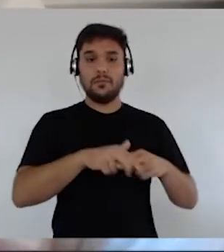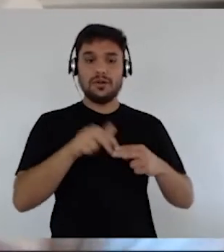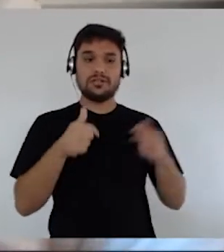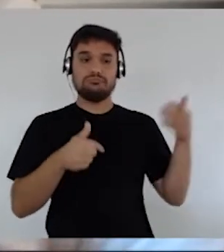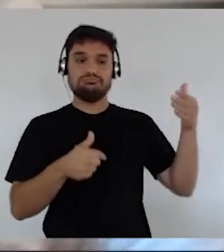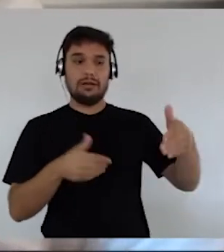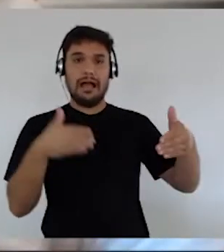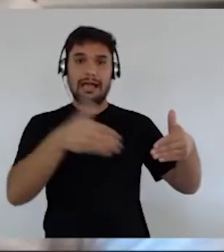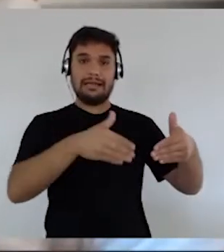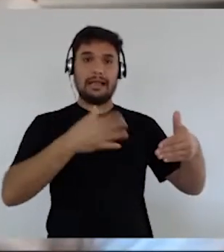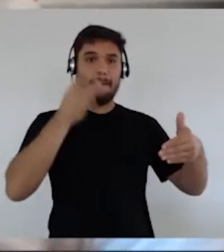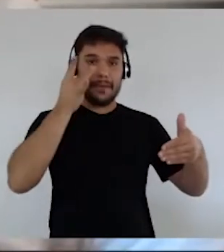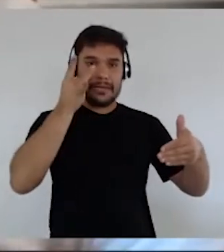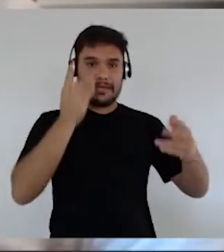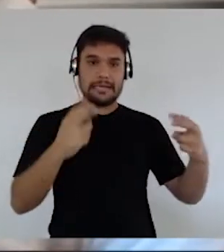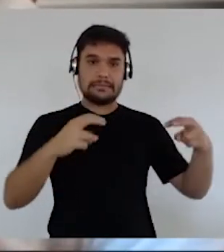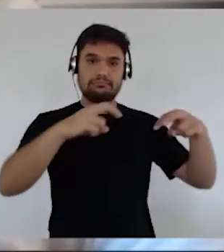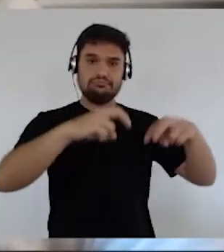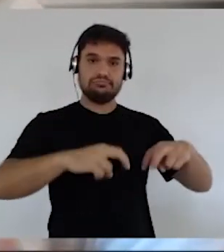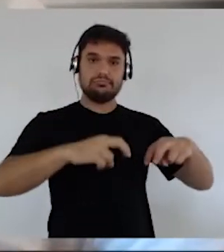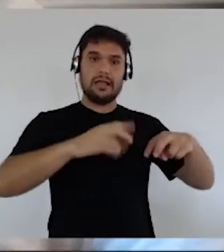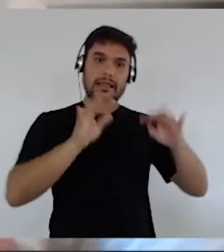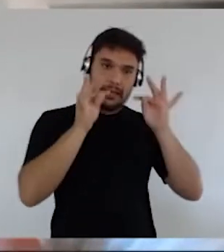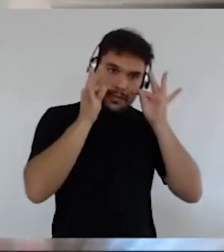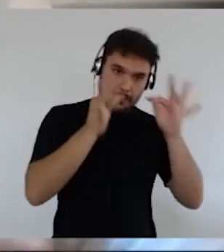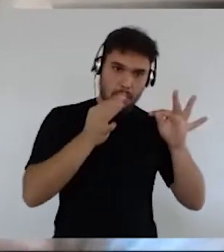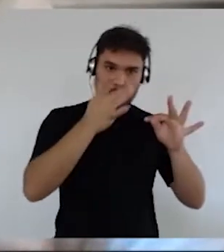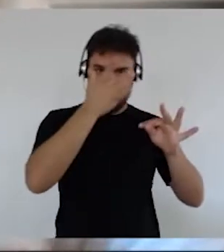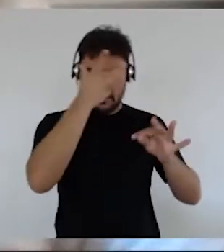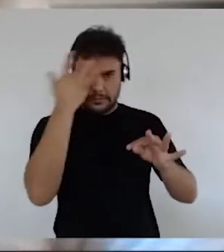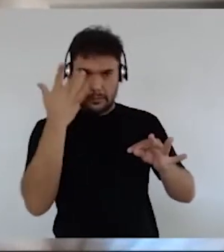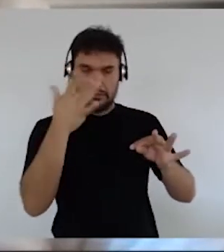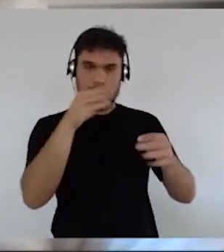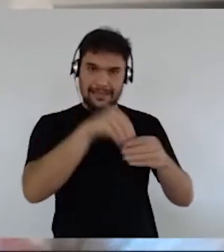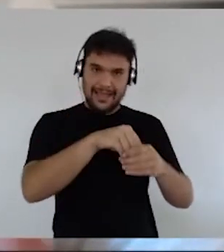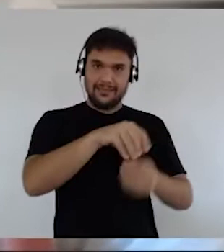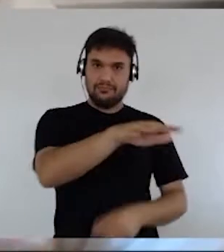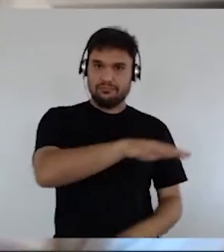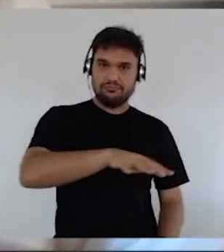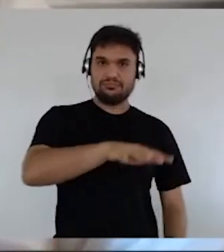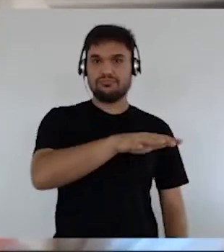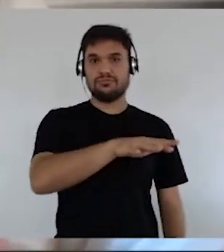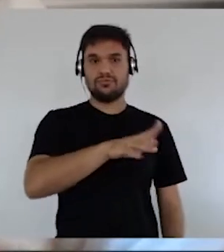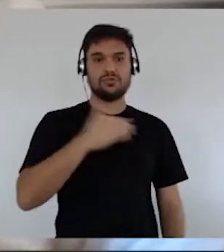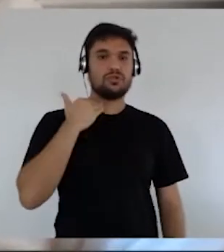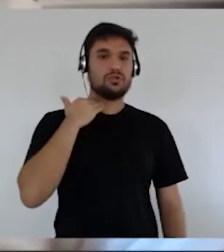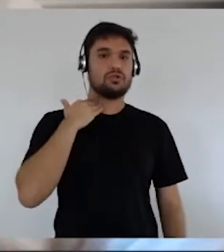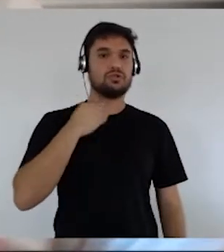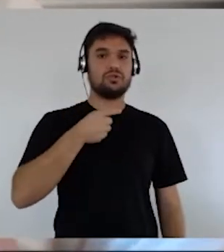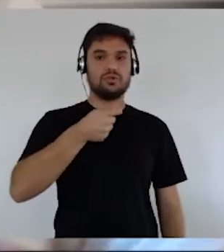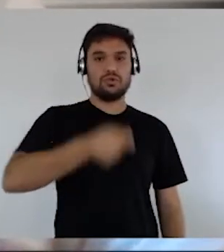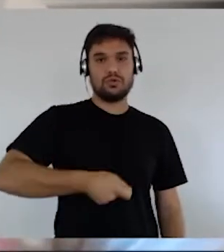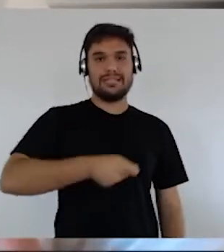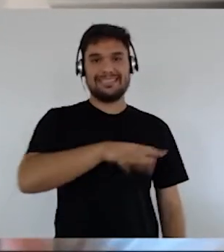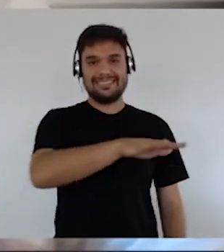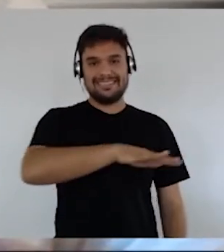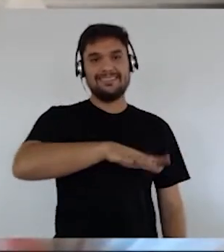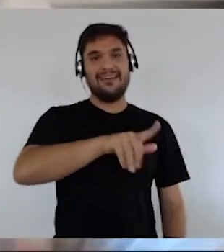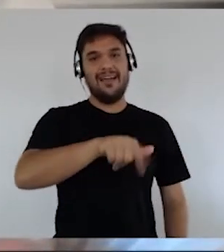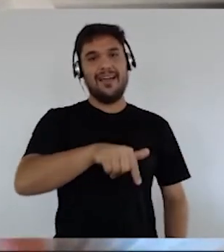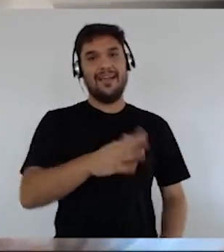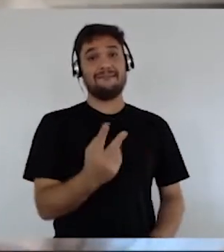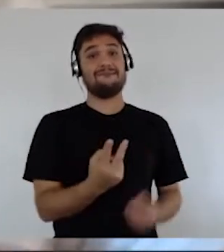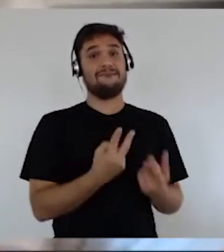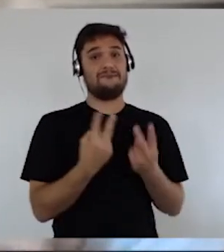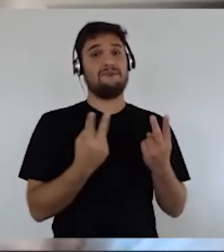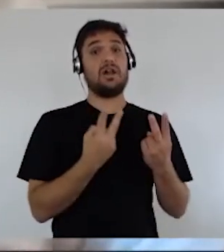a presença física das testemunhas e das partes perante o tribunal, perante o juiz, é algo que se